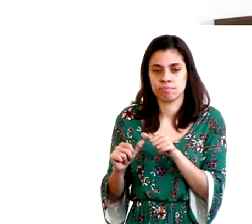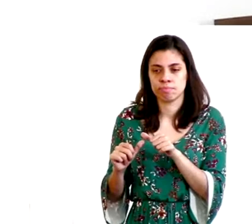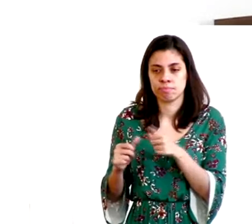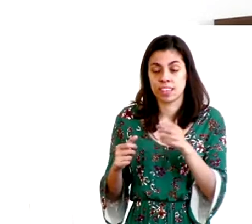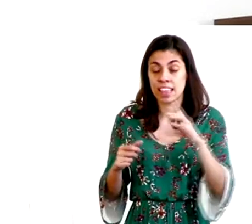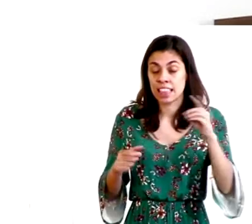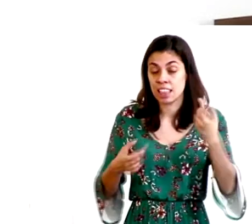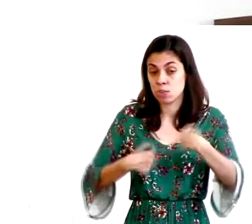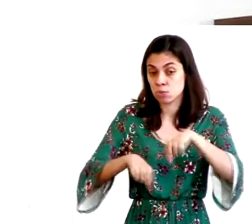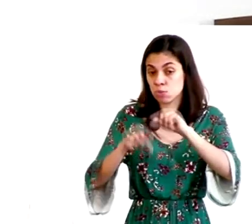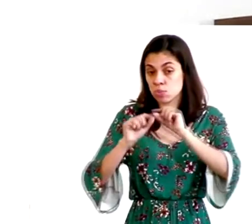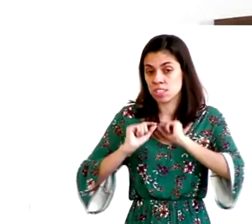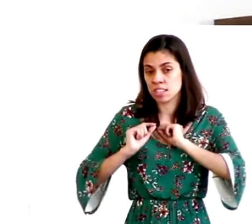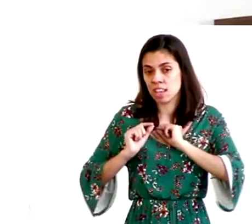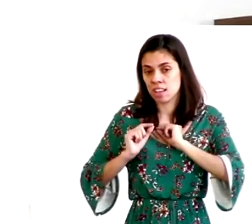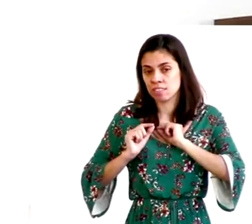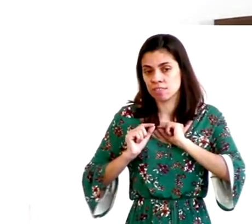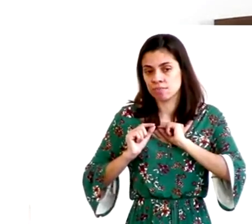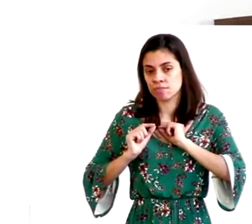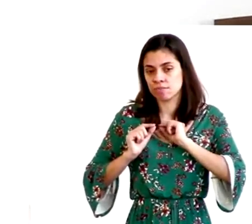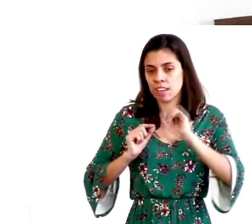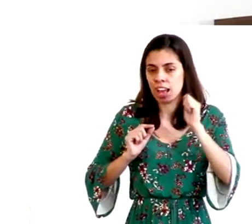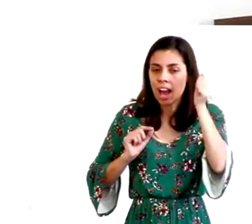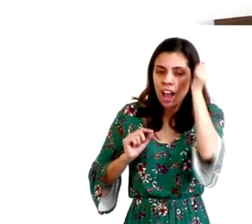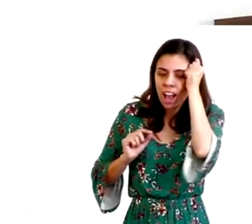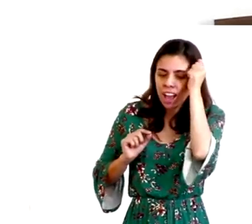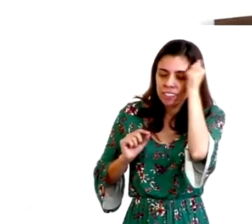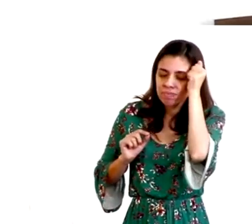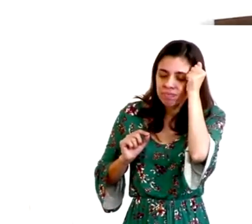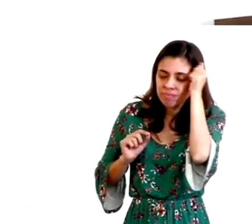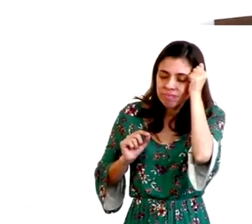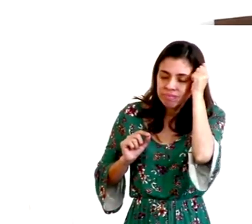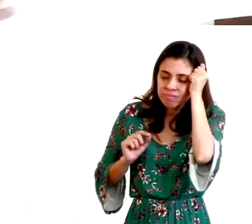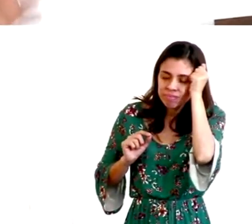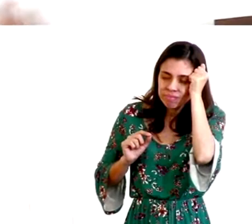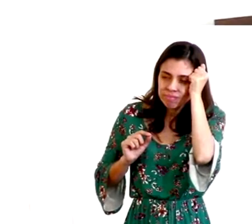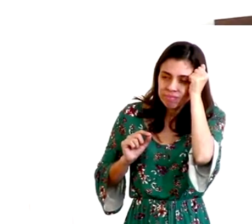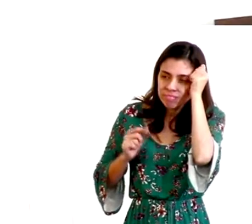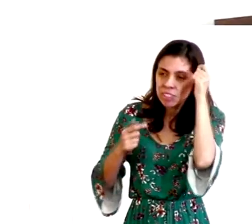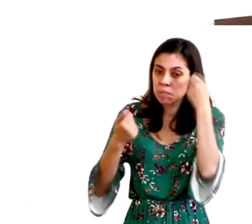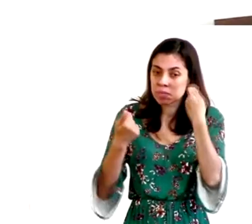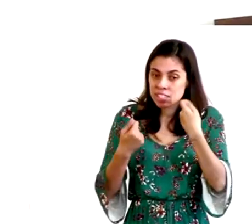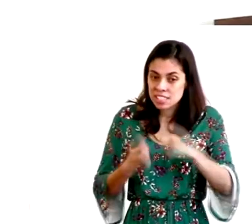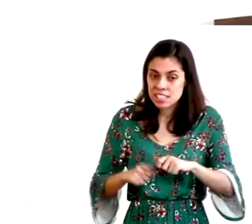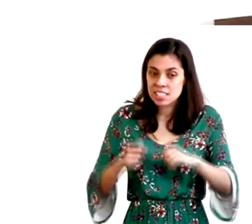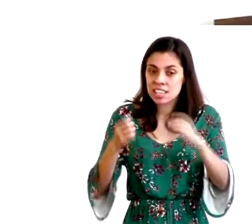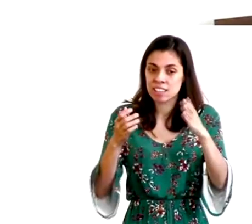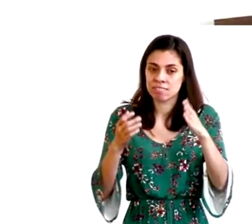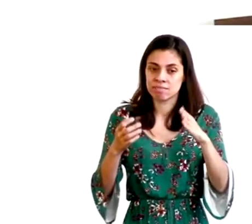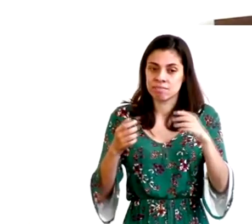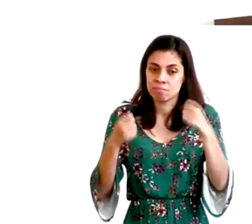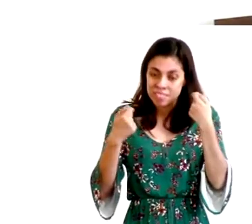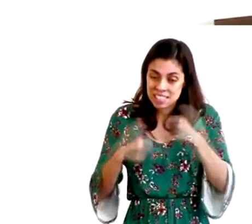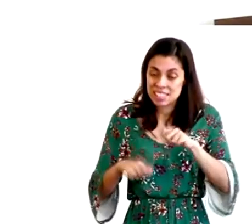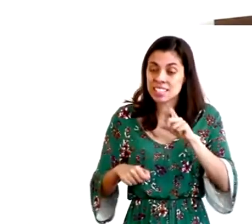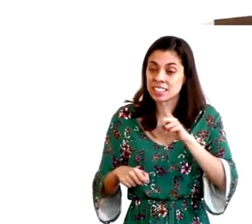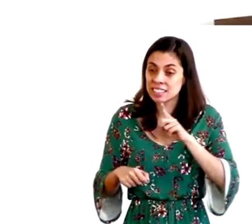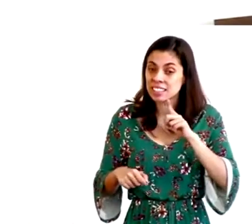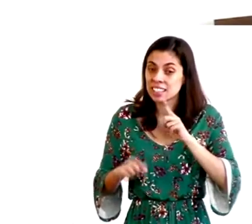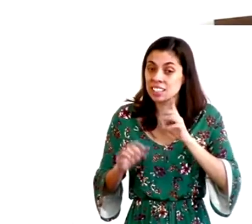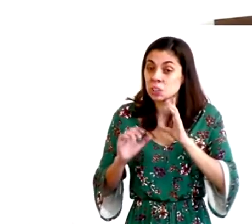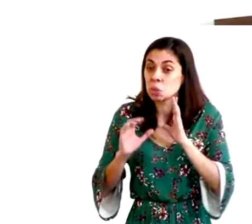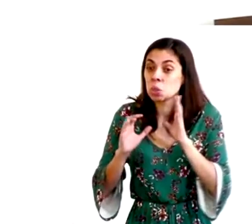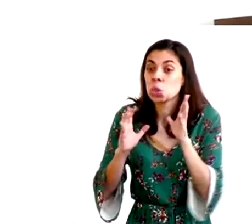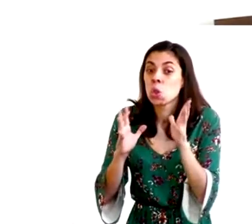arrependimento. Arrepender-se é algo que deve estar presente em toda a vida cristã. Quando você